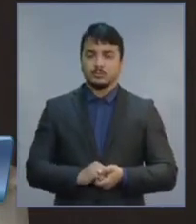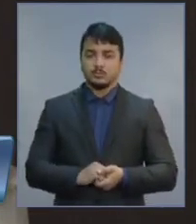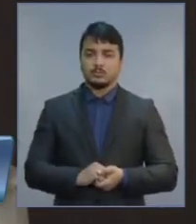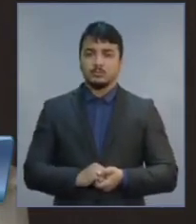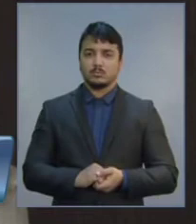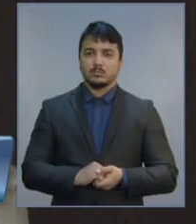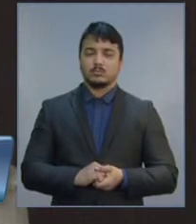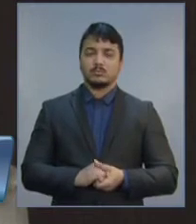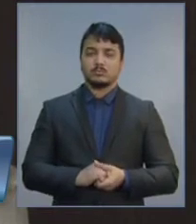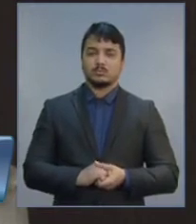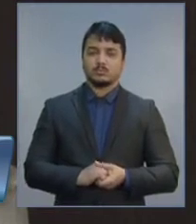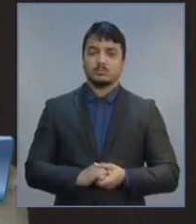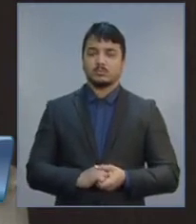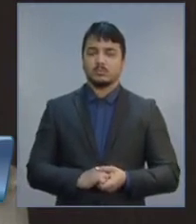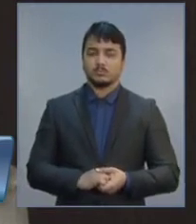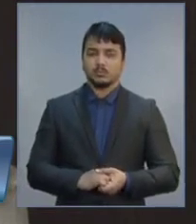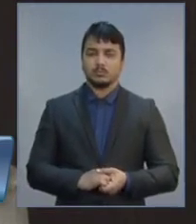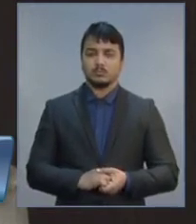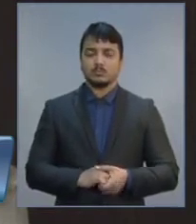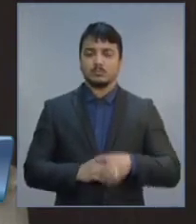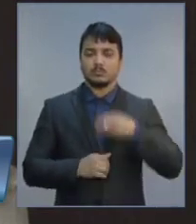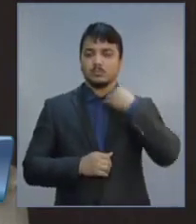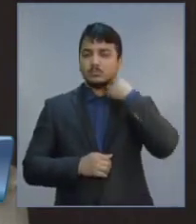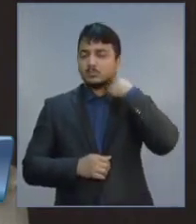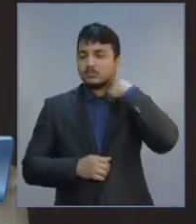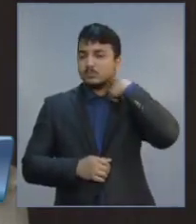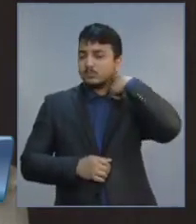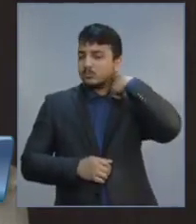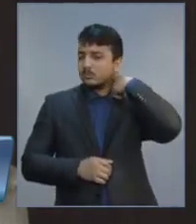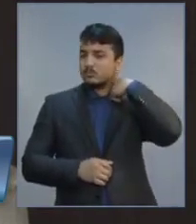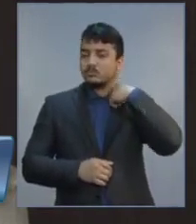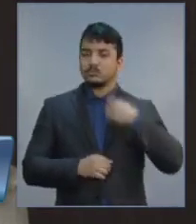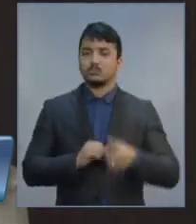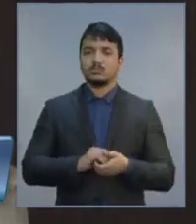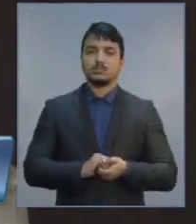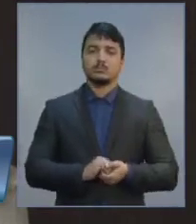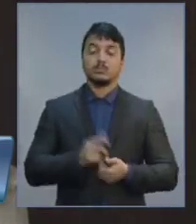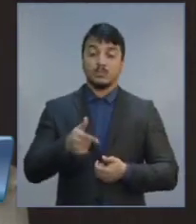Vossa Excelência concluir. Eu lhe agradeço e concluo. Este caminho do